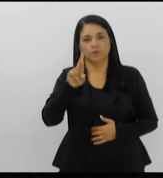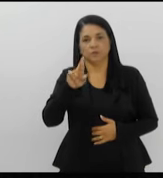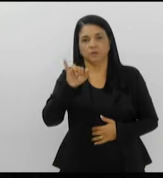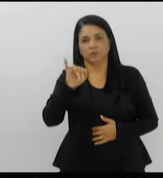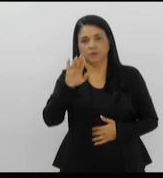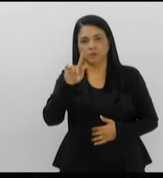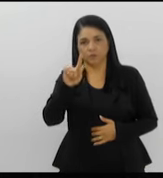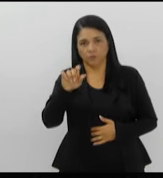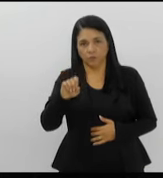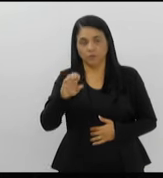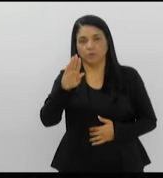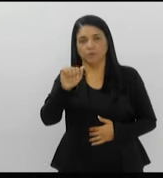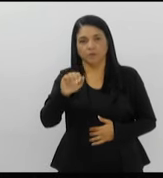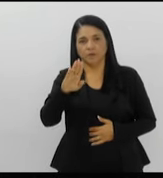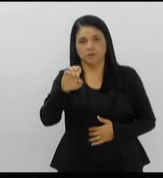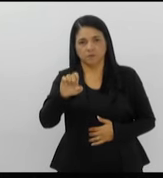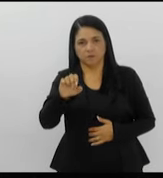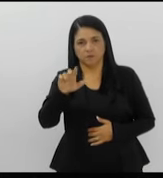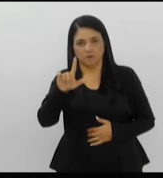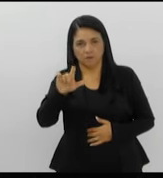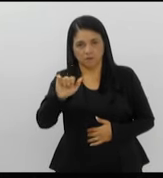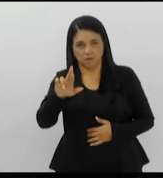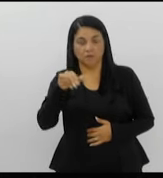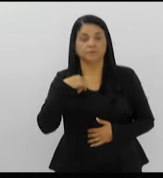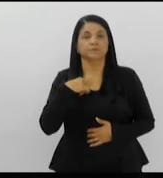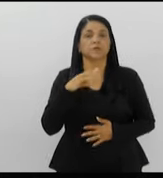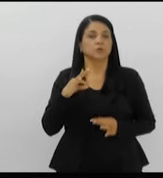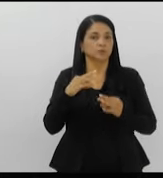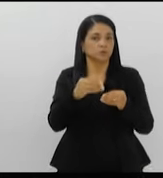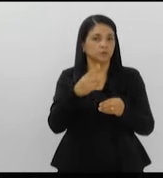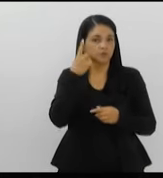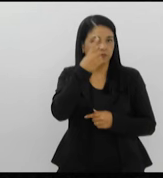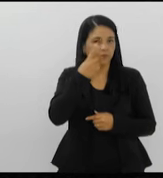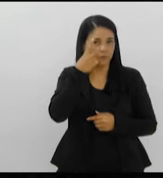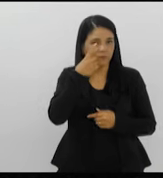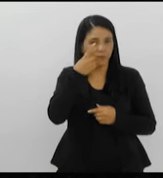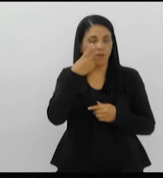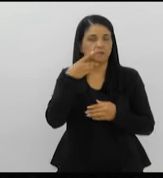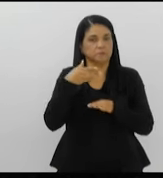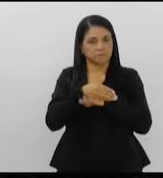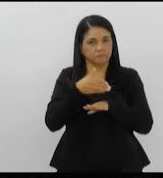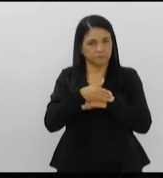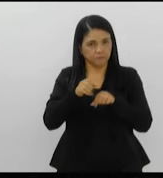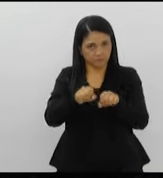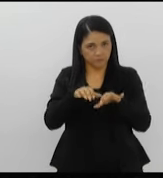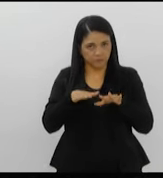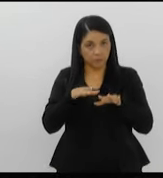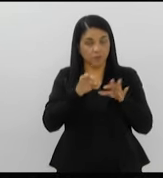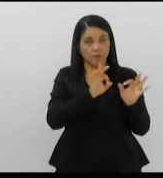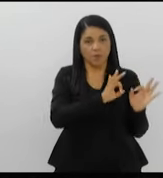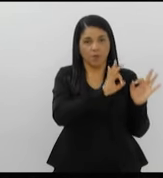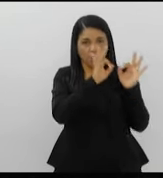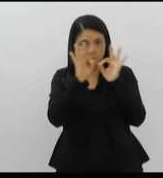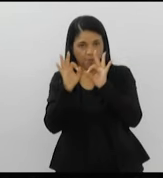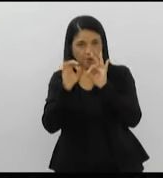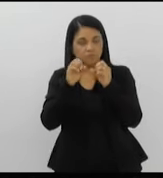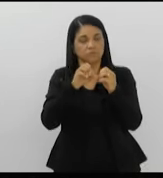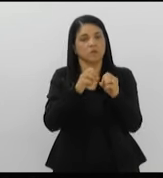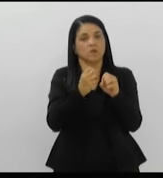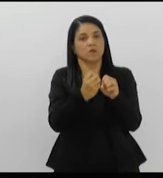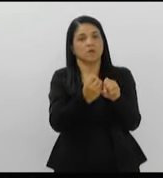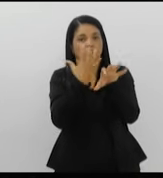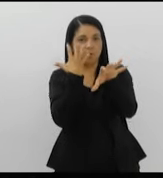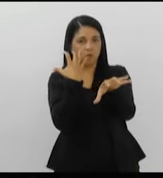senhoras e senhores deputados presentes em plenário e os que nos acompanham de forma